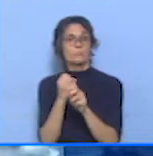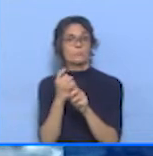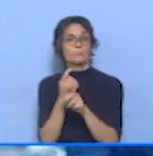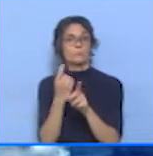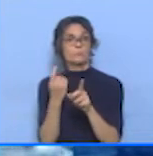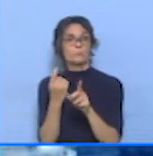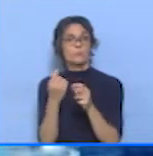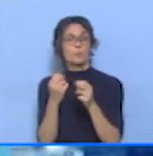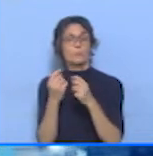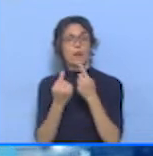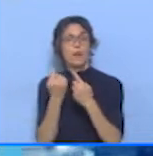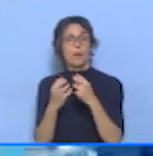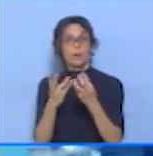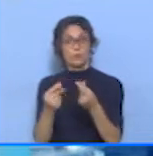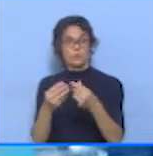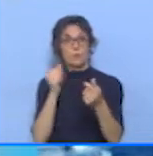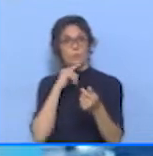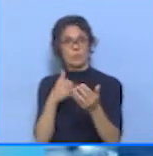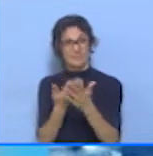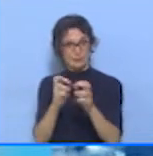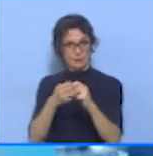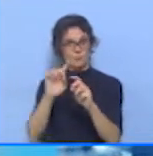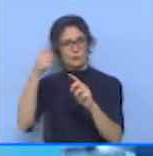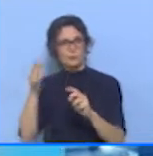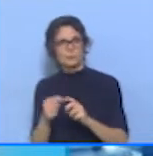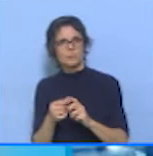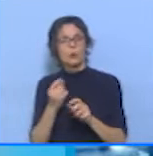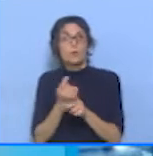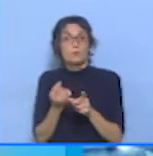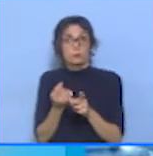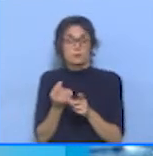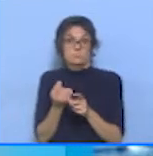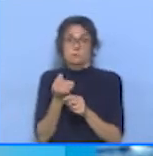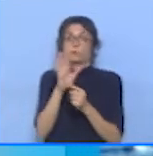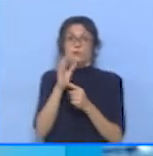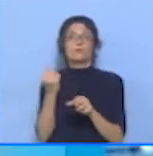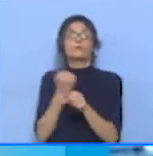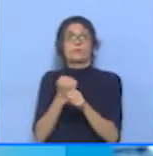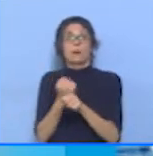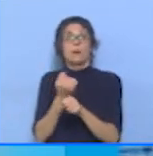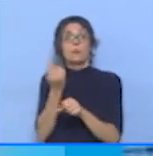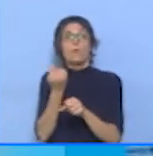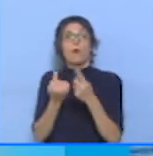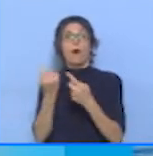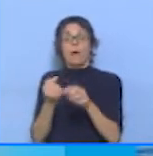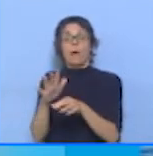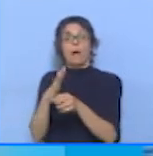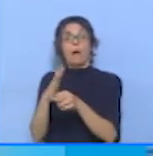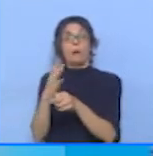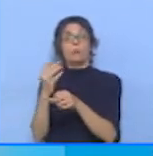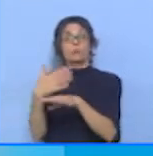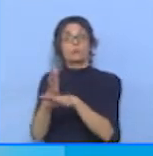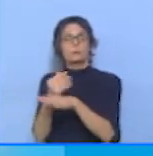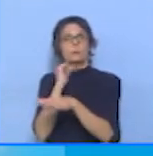destrutivas as soluções encontradas, porque há setores onde o emprego vai ficar em causa e é uma questão social